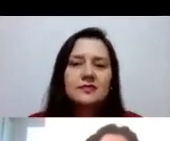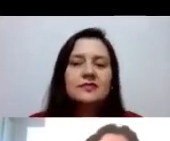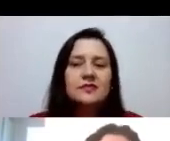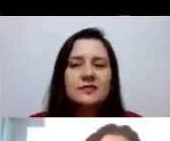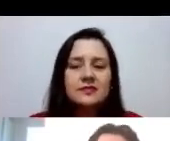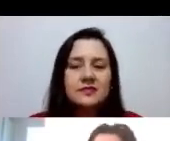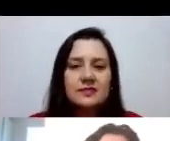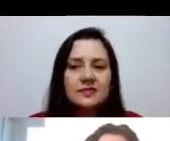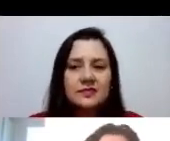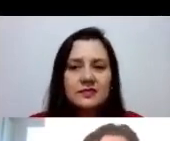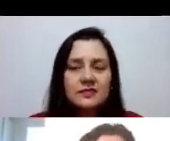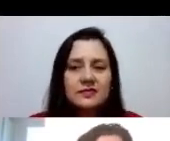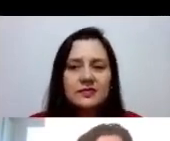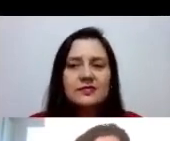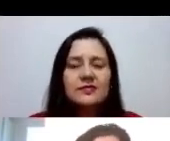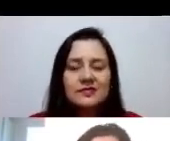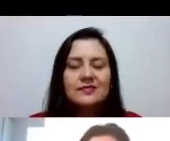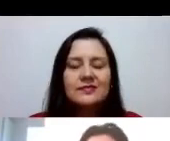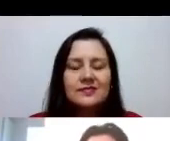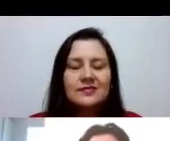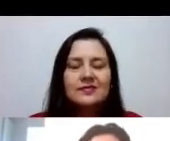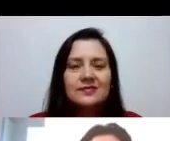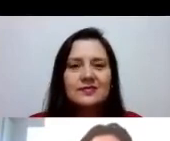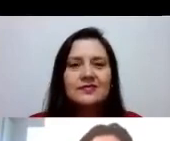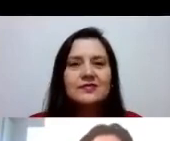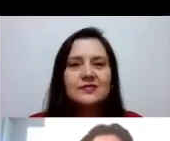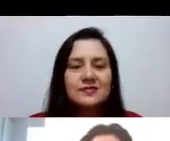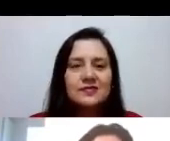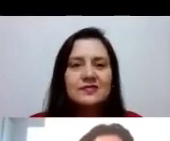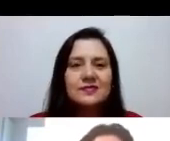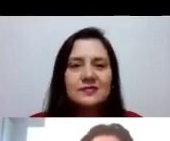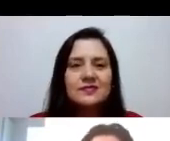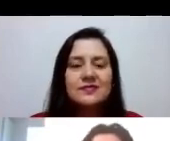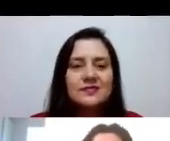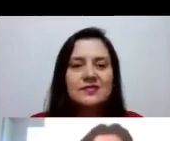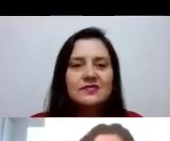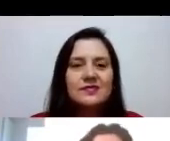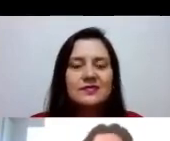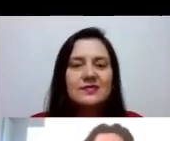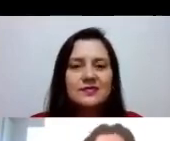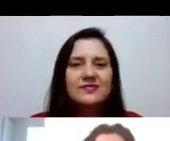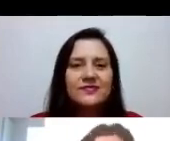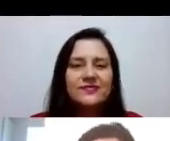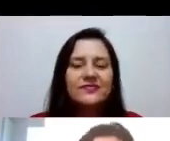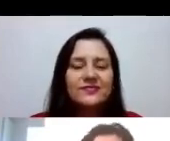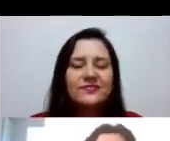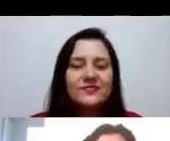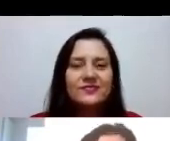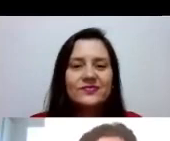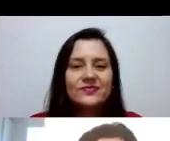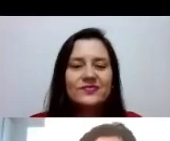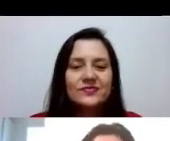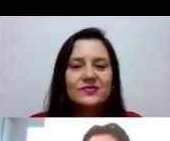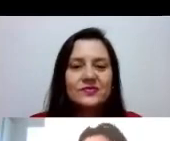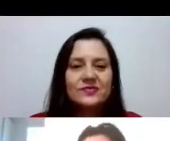isso, que você nunca vai trabalhar sozinho, por mais que você tenha uma sala em que você possa ficar trancado lá, você vai precisar de outras pessoas produzindo,